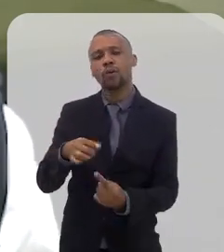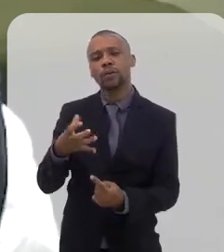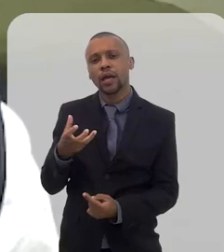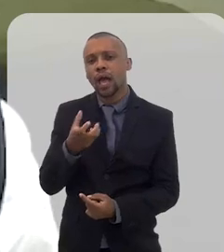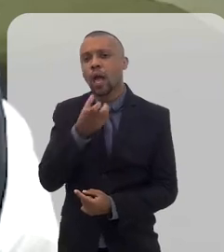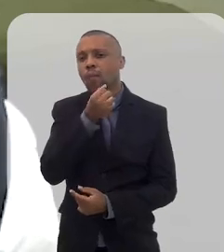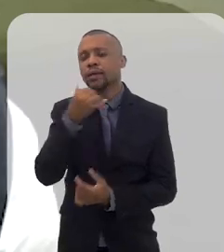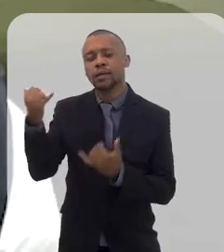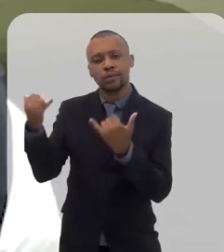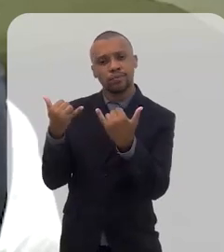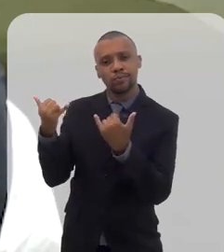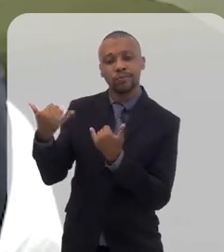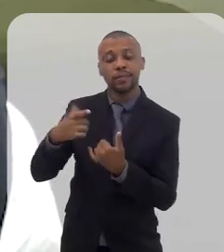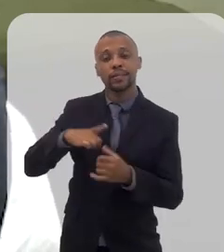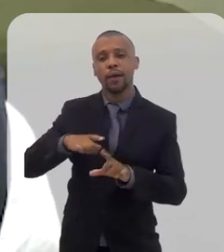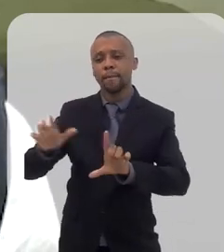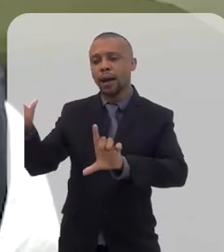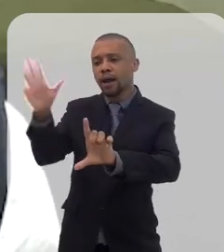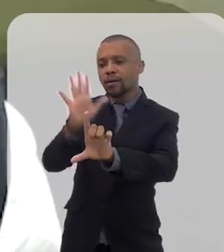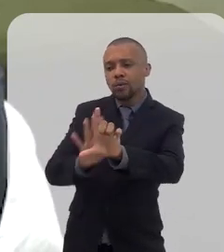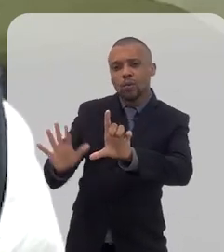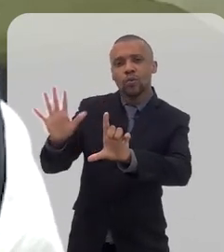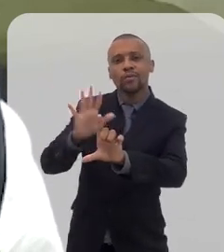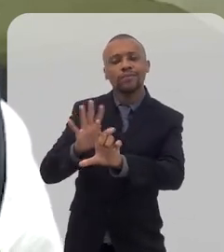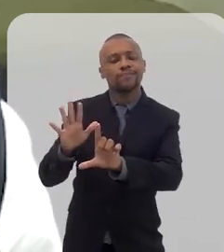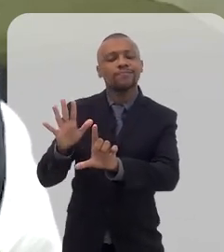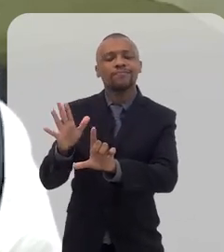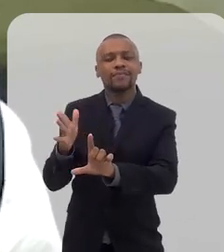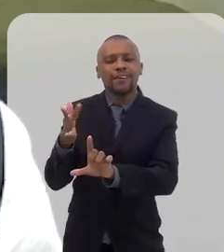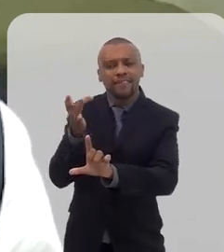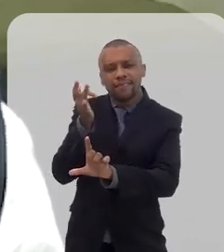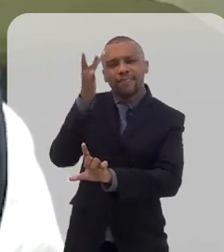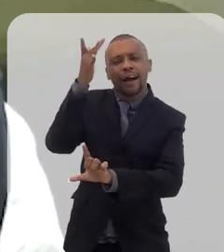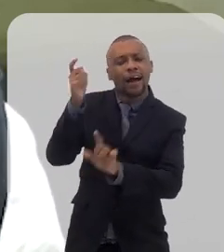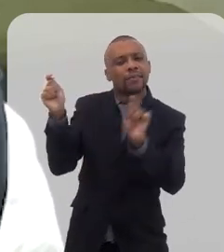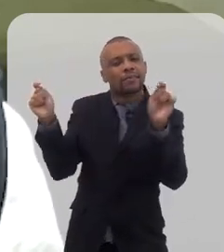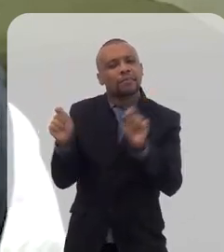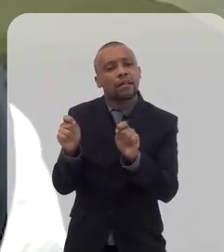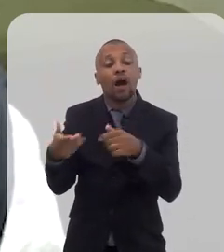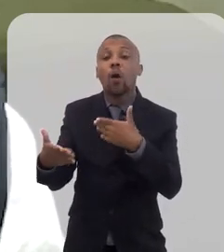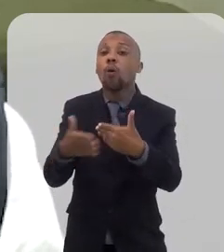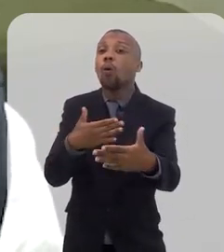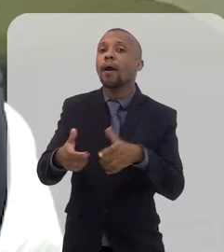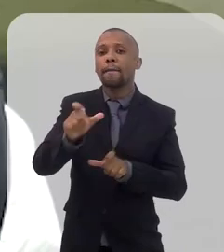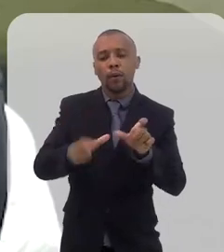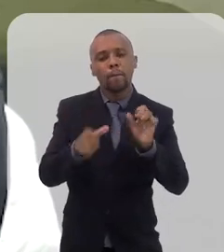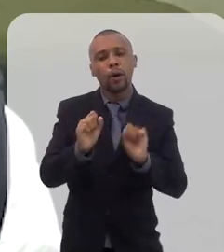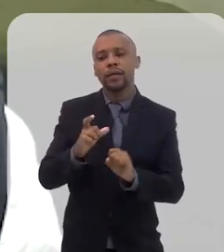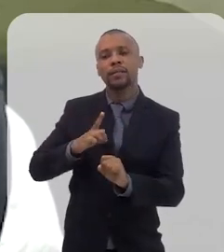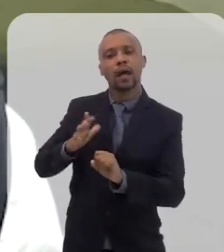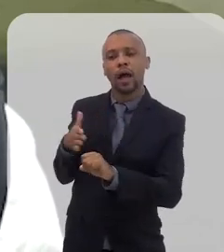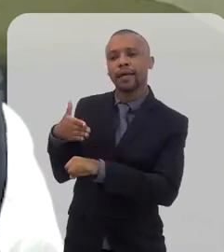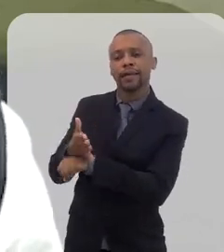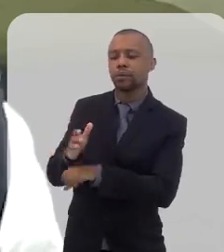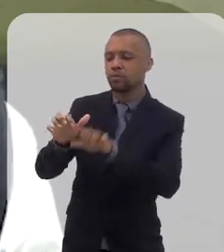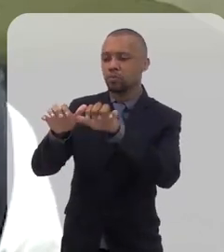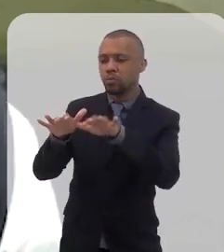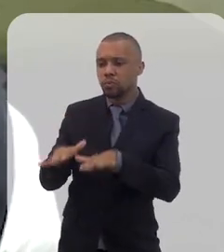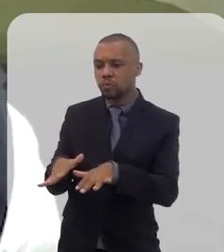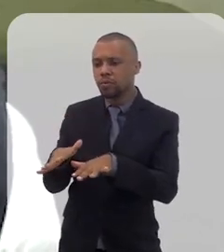de dados, e ele possui uma interface extremamente amigável para qualquer usuário, todos podem ter